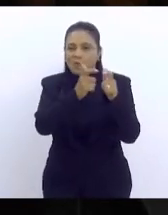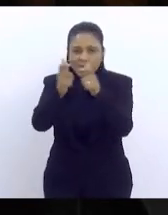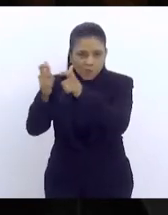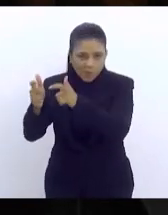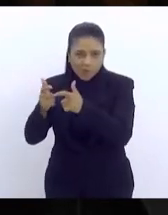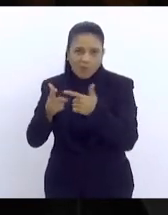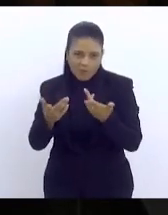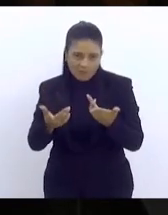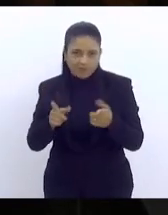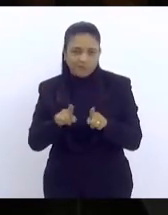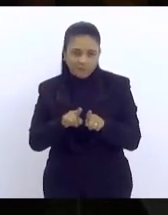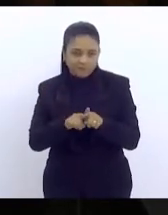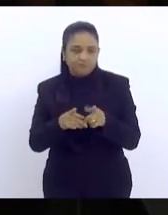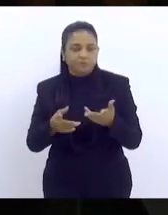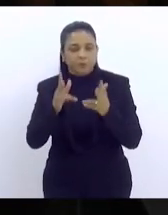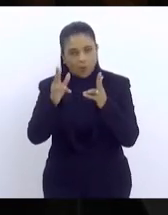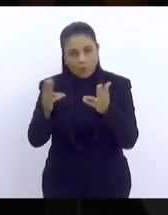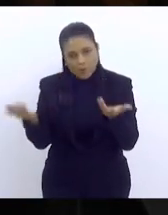mas